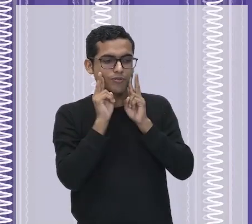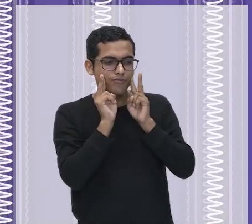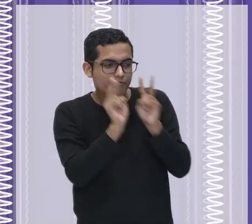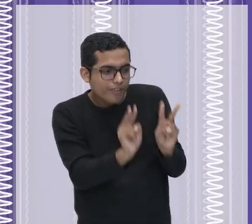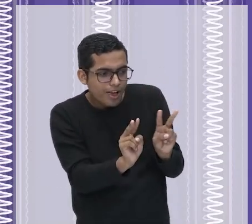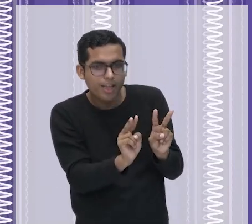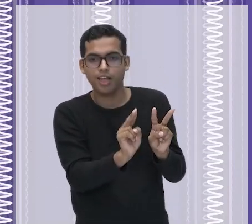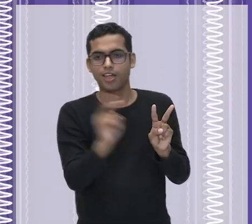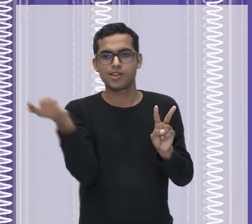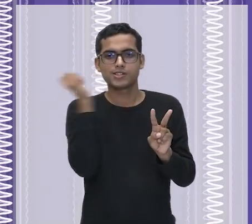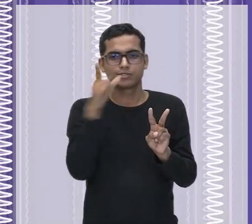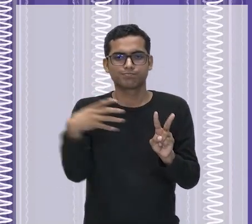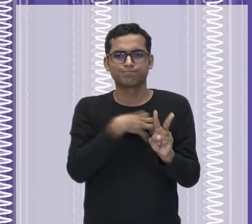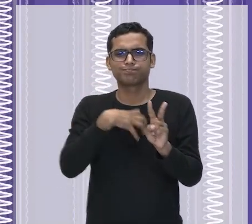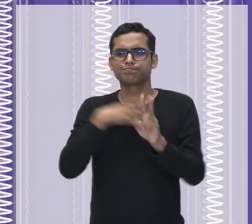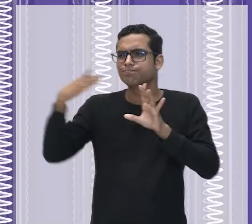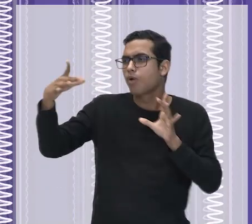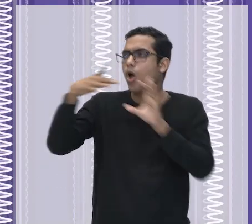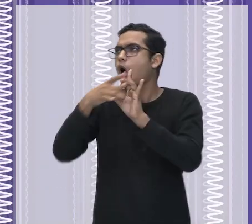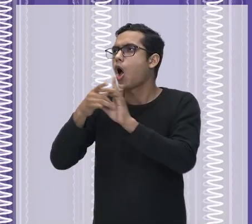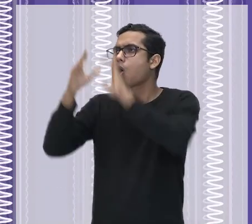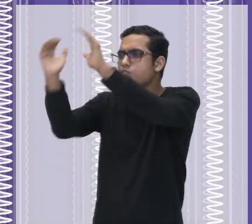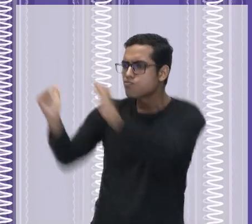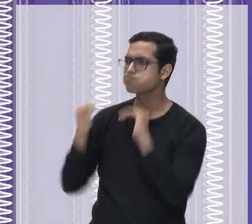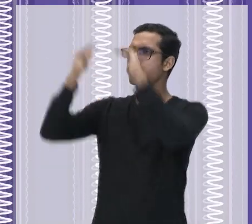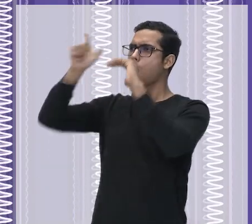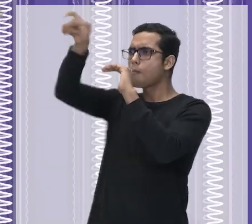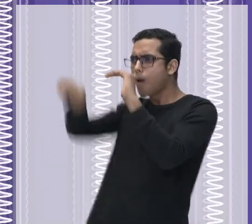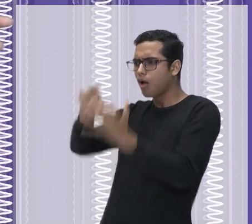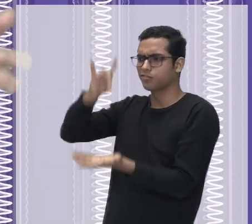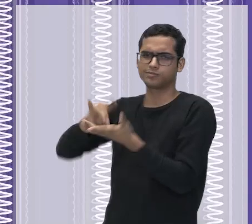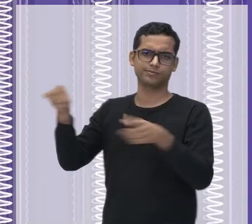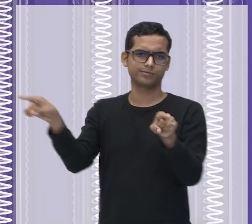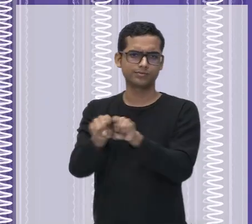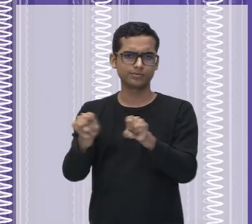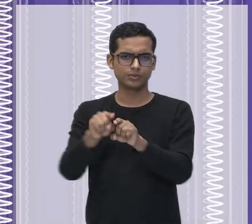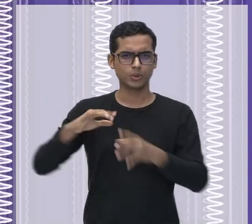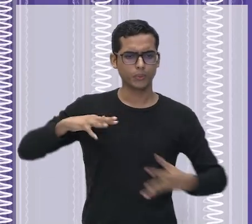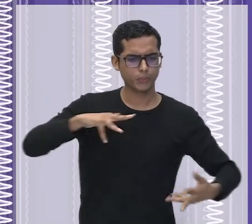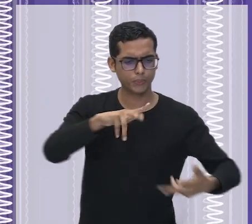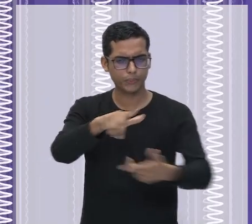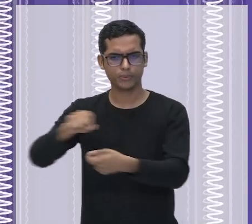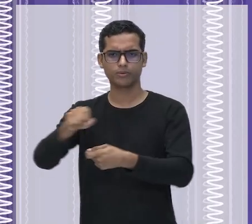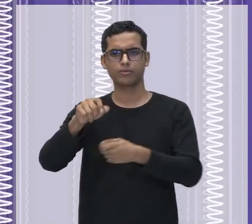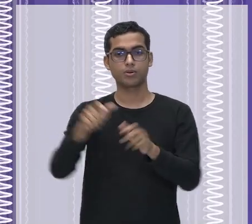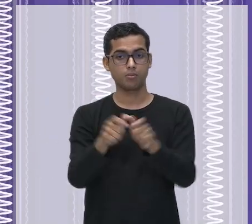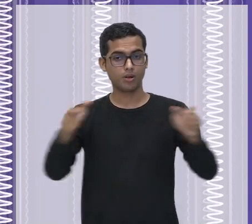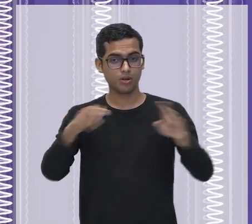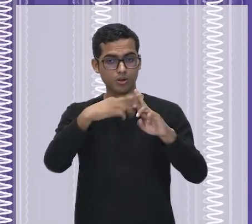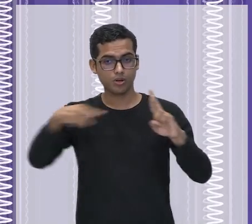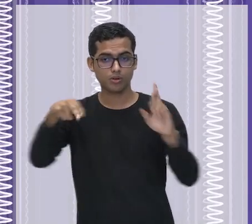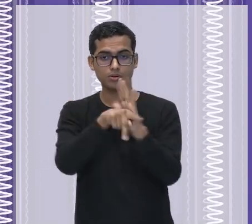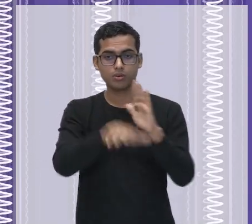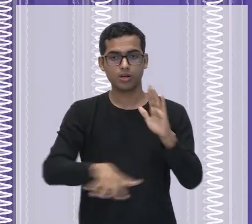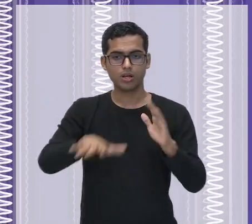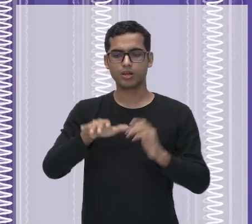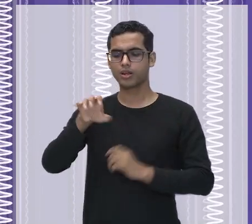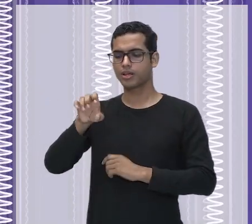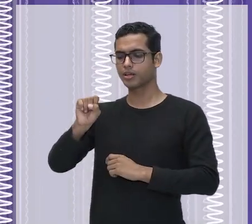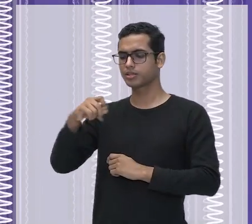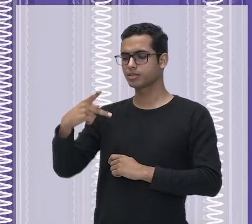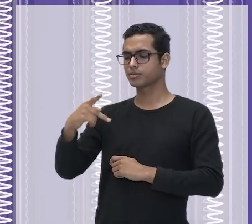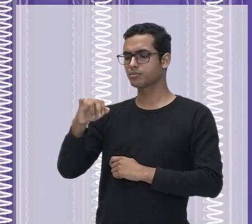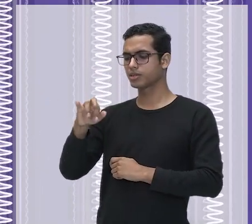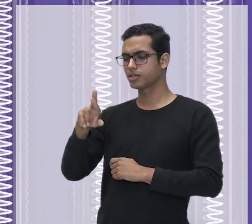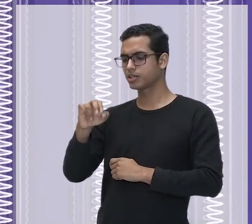mundo transcendente, ou como nós chamamos na maioria das religiões, esse mundo, esse plano espiritual.